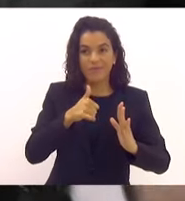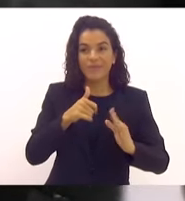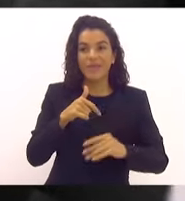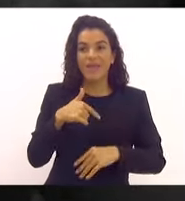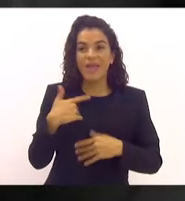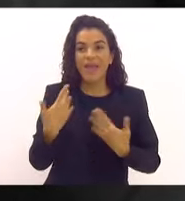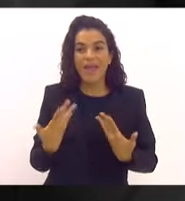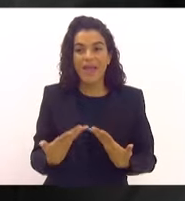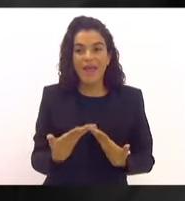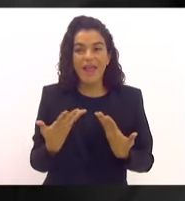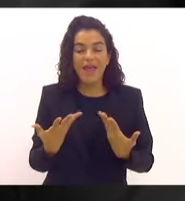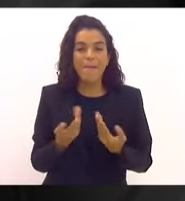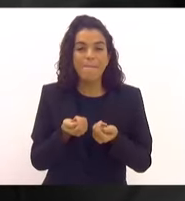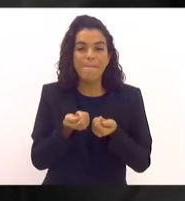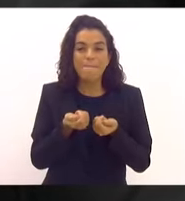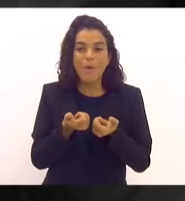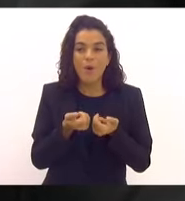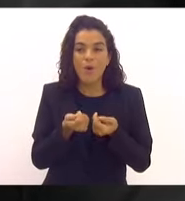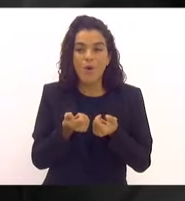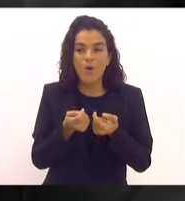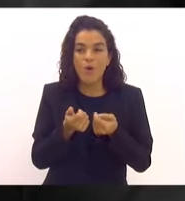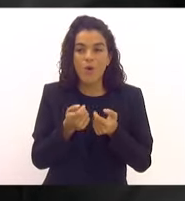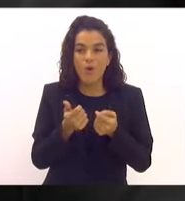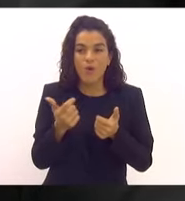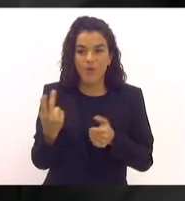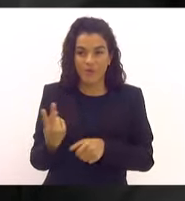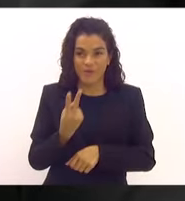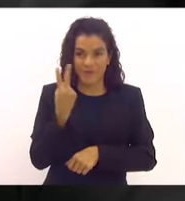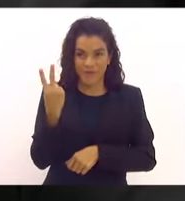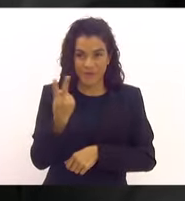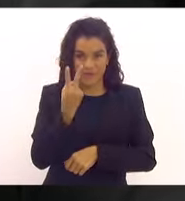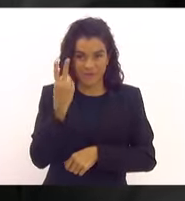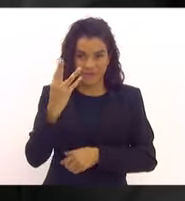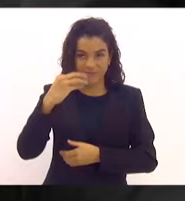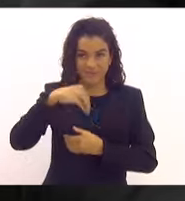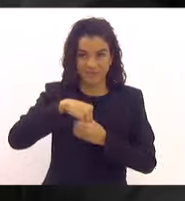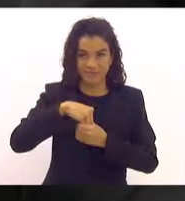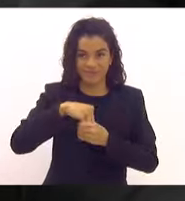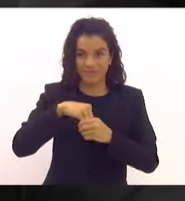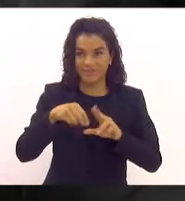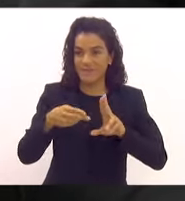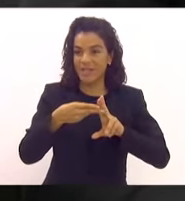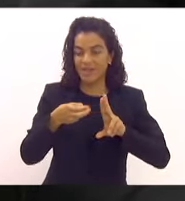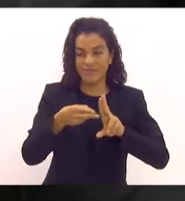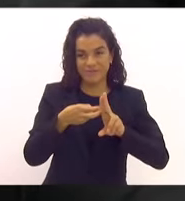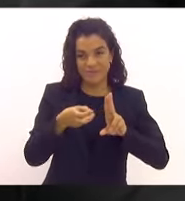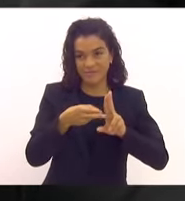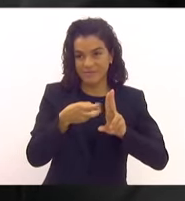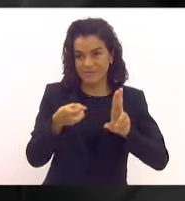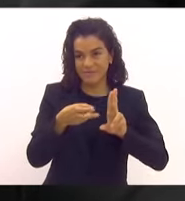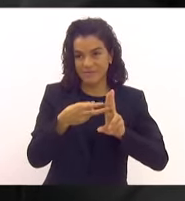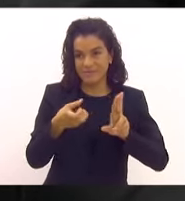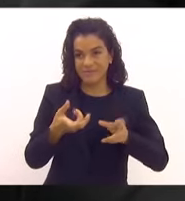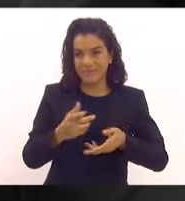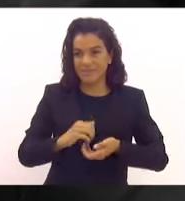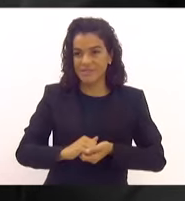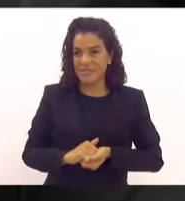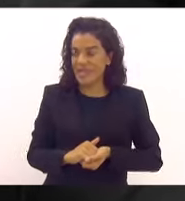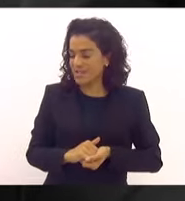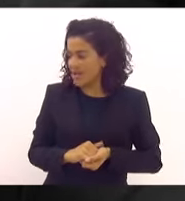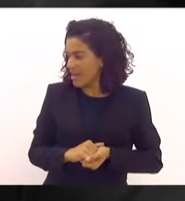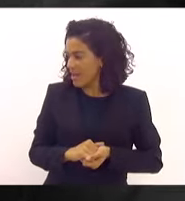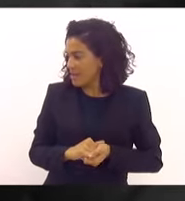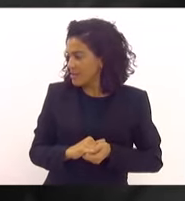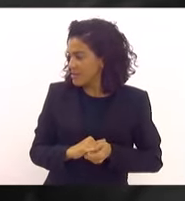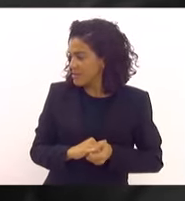é muito pouco, né, valorizada dentro da própria saúde pública. e que demanda